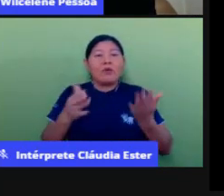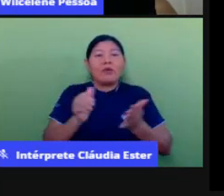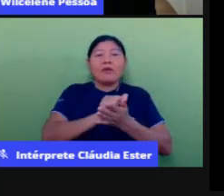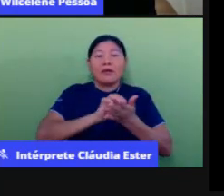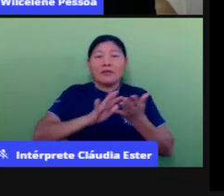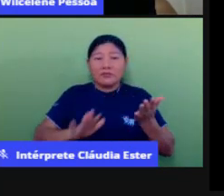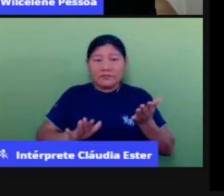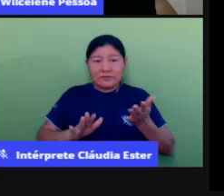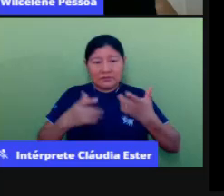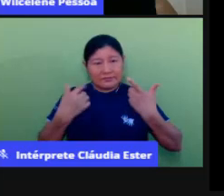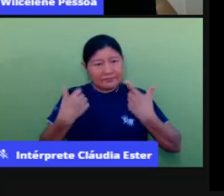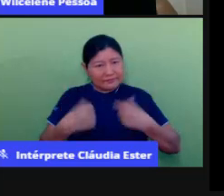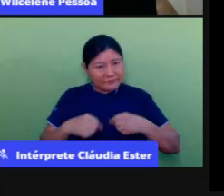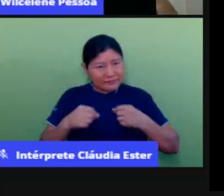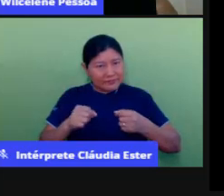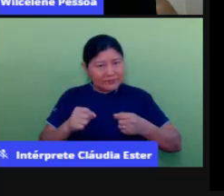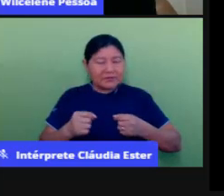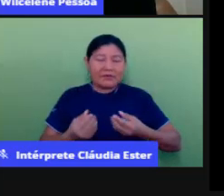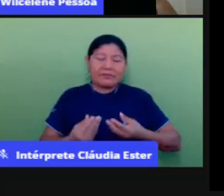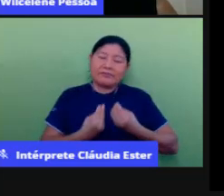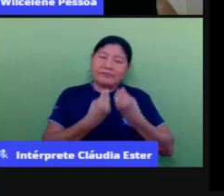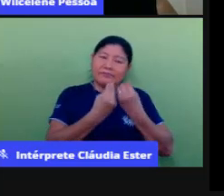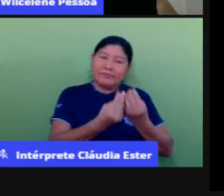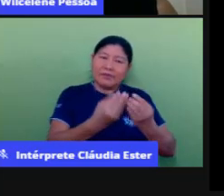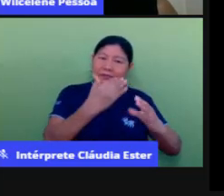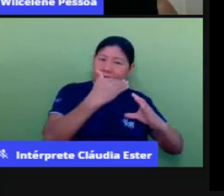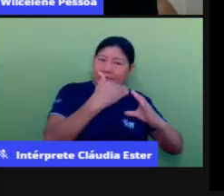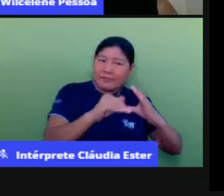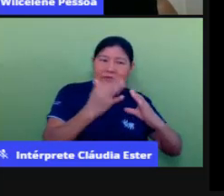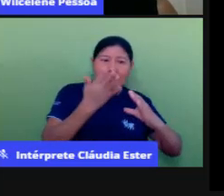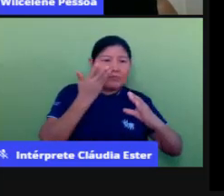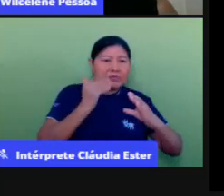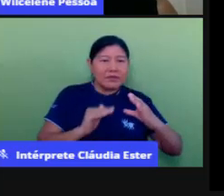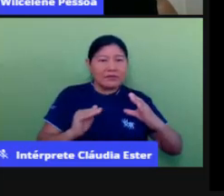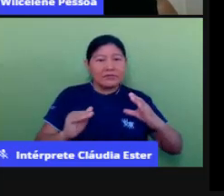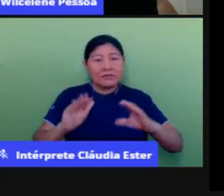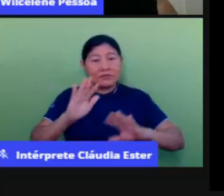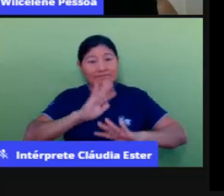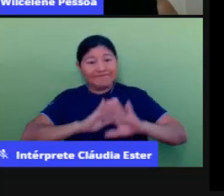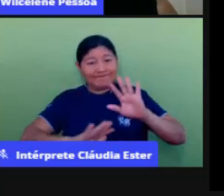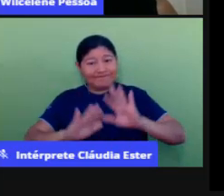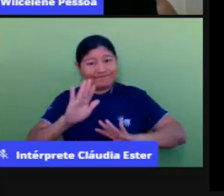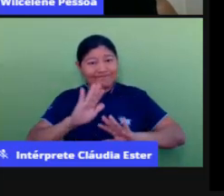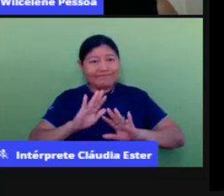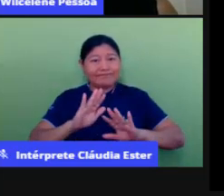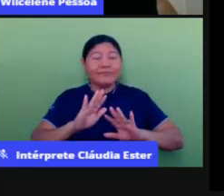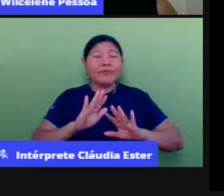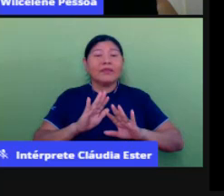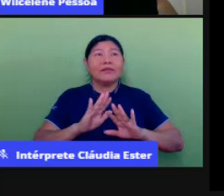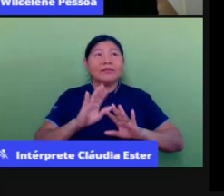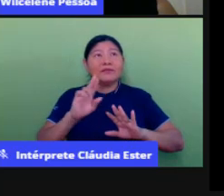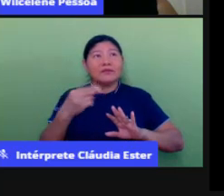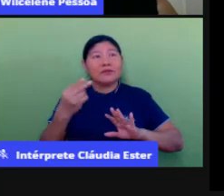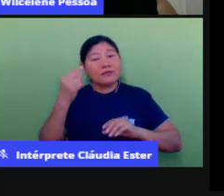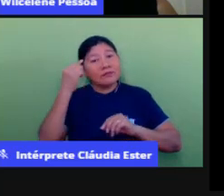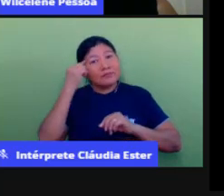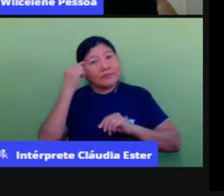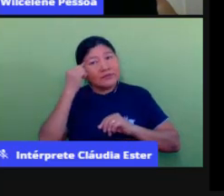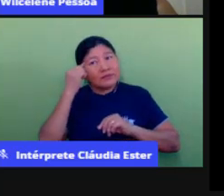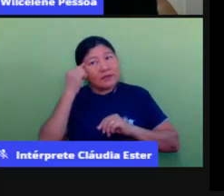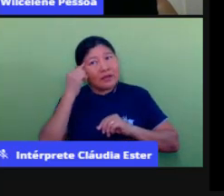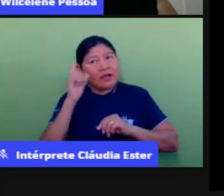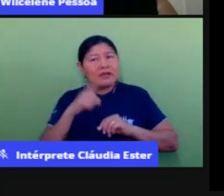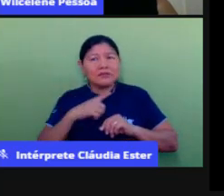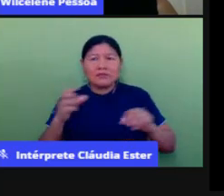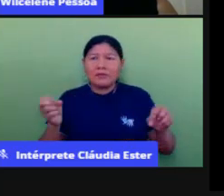como eu vou mandar essa atividade para essa criança. Então, muitas vezes, isso vai ser a viabilização de uma atividade que está lá já posta